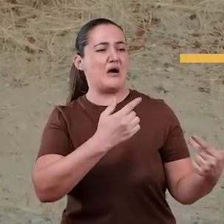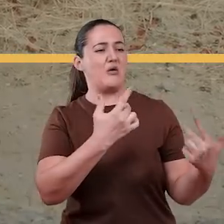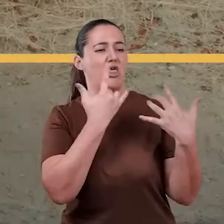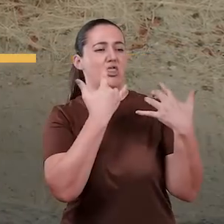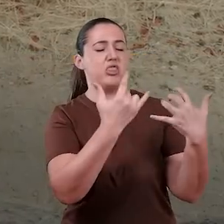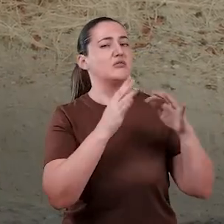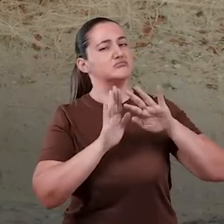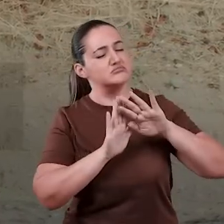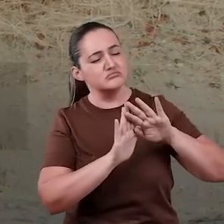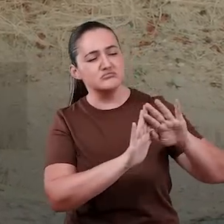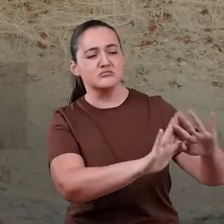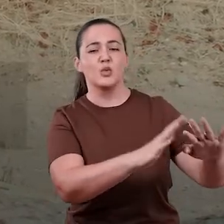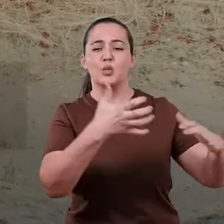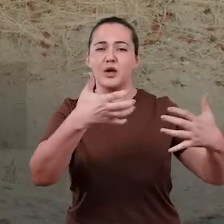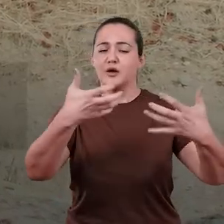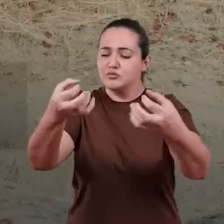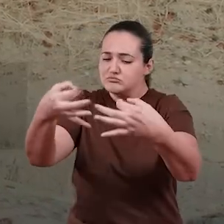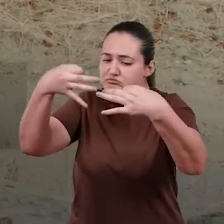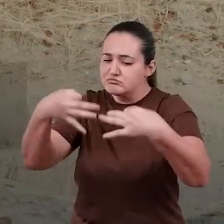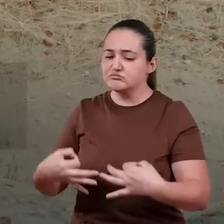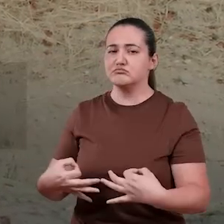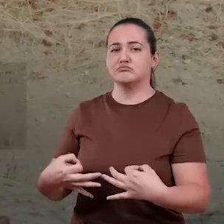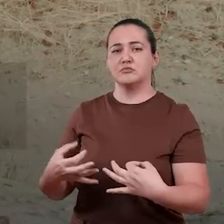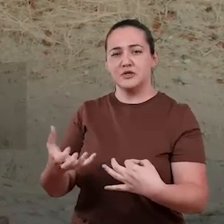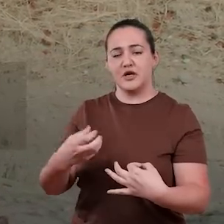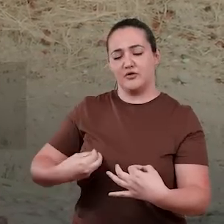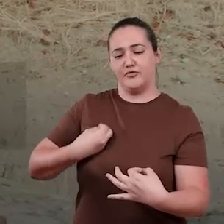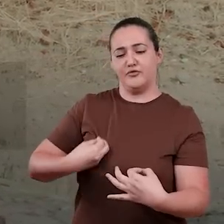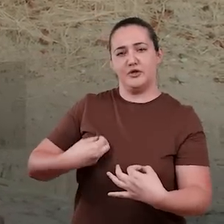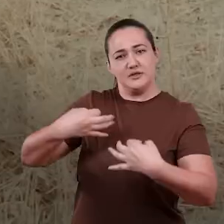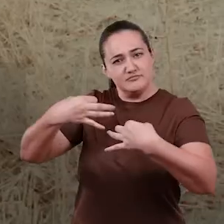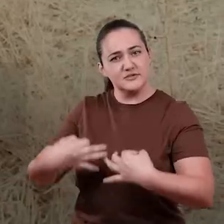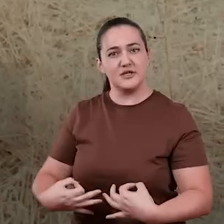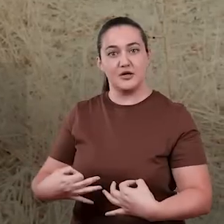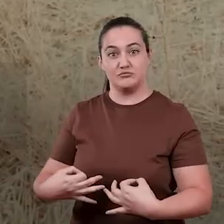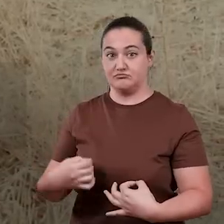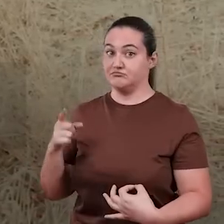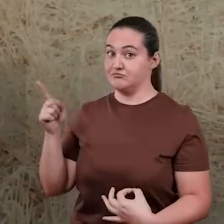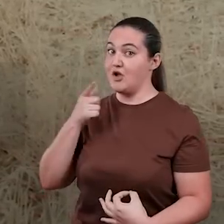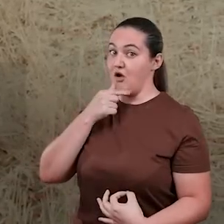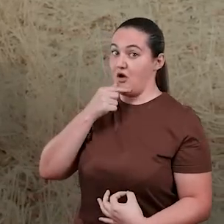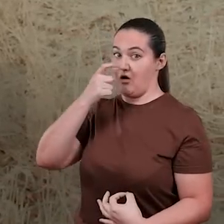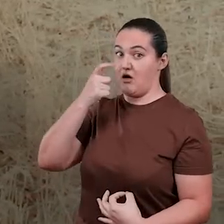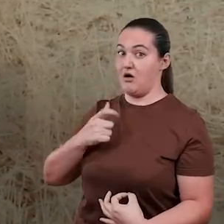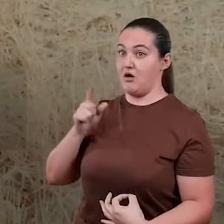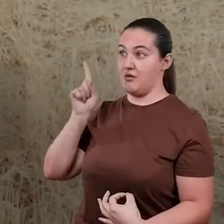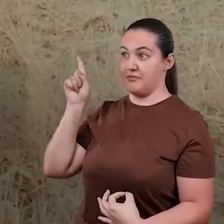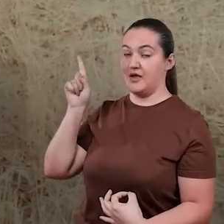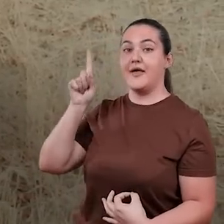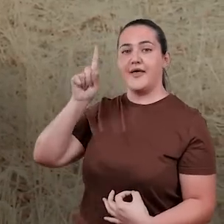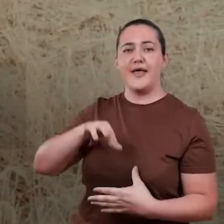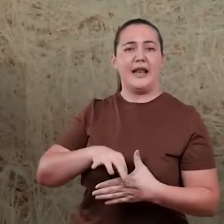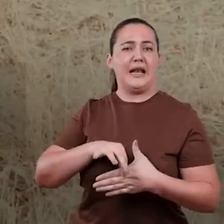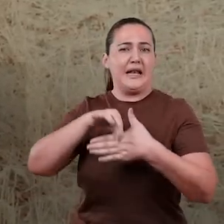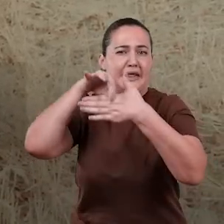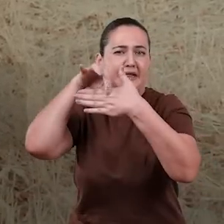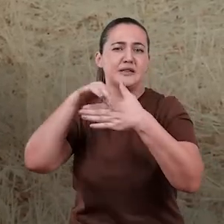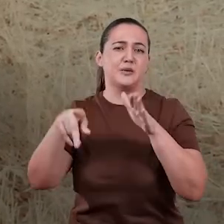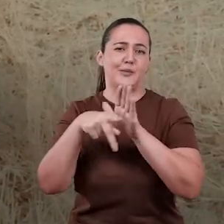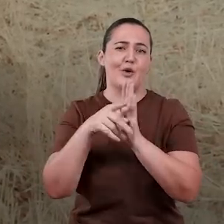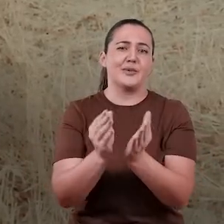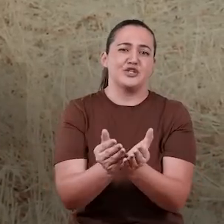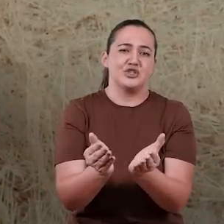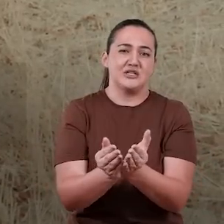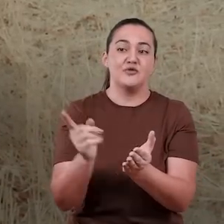poderiam desviar a sua mente de ser um homem virtuoso. Marco Aurélio foi inclusive inimigo do cristianismo e nas suas